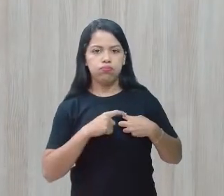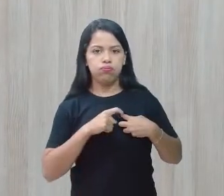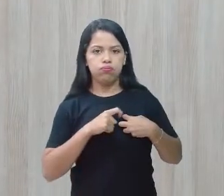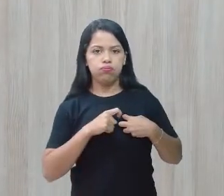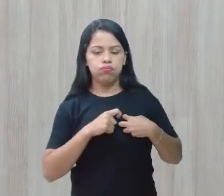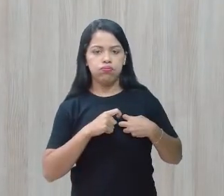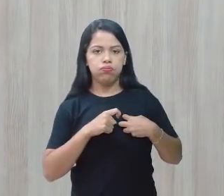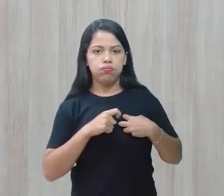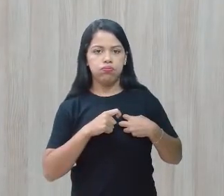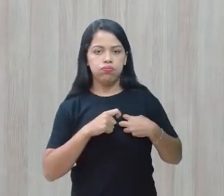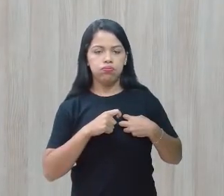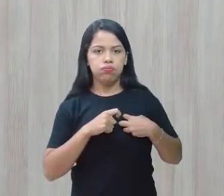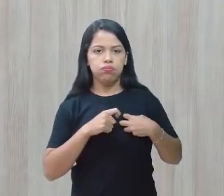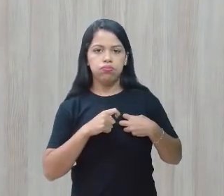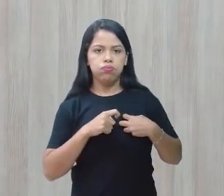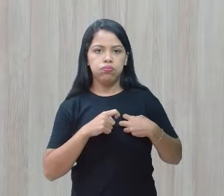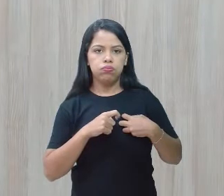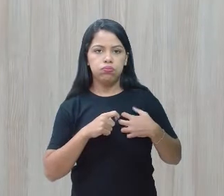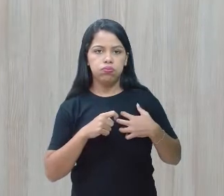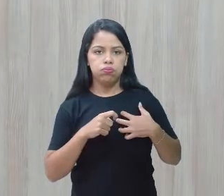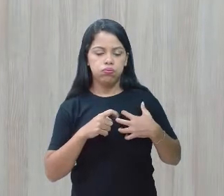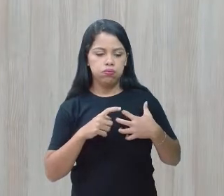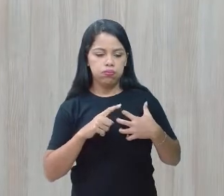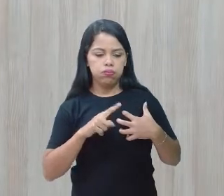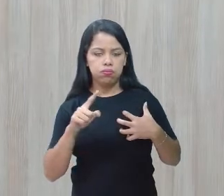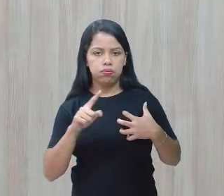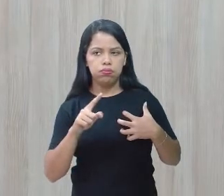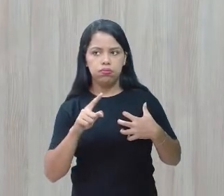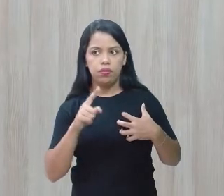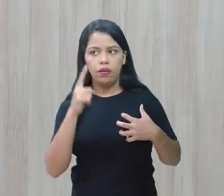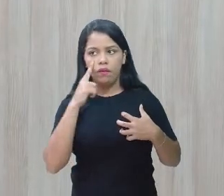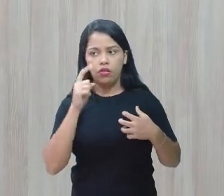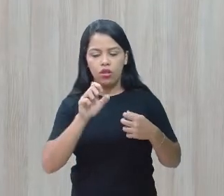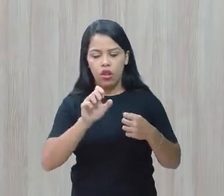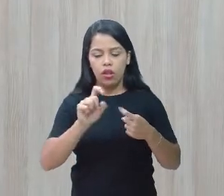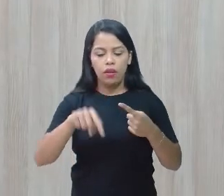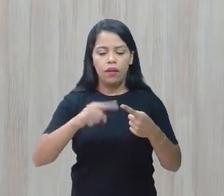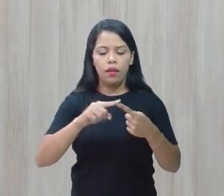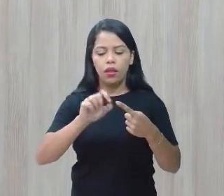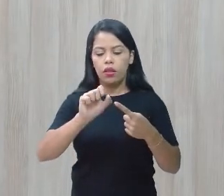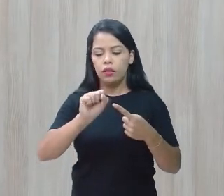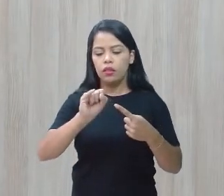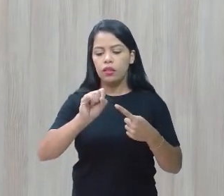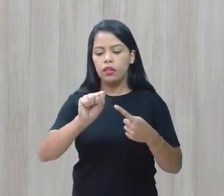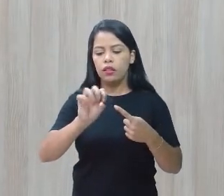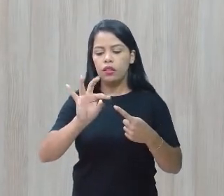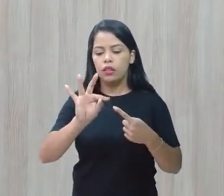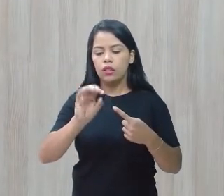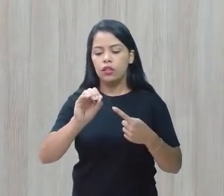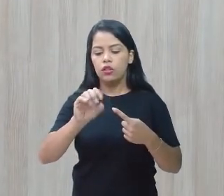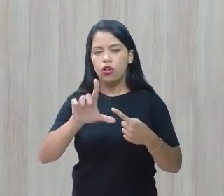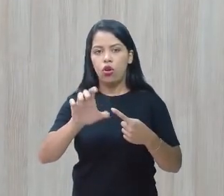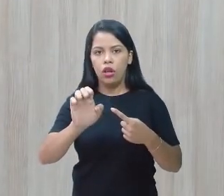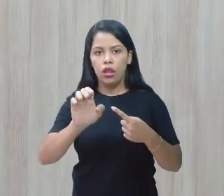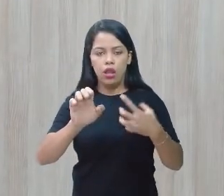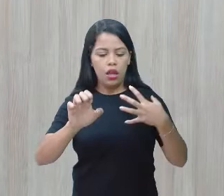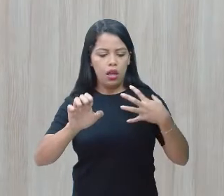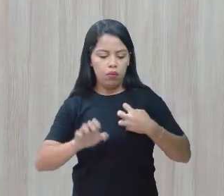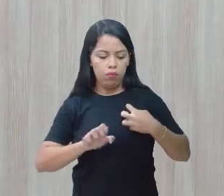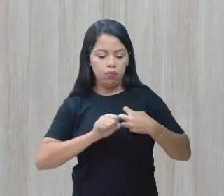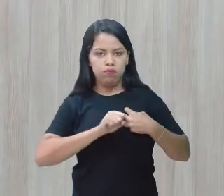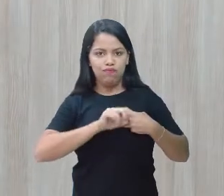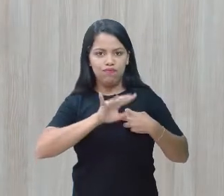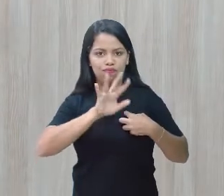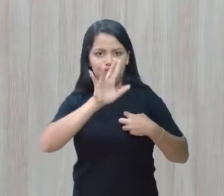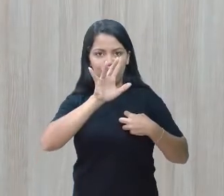o relaxamento. Ora, na sístole, o coração está sendo apertado para bombear o sangue, para sair, e